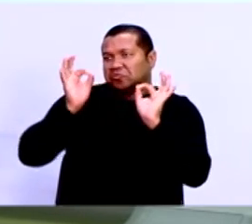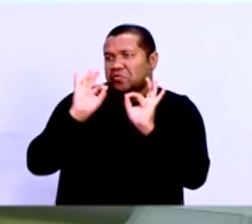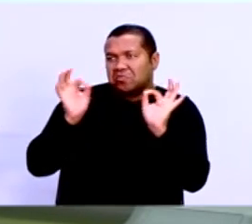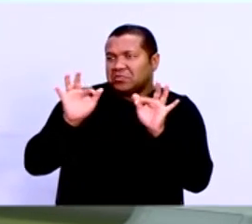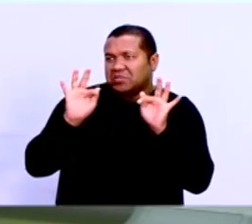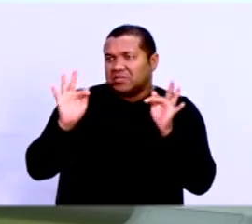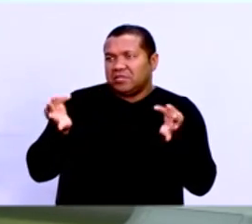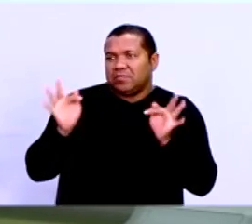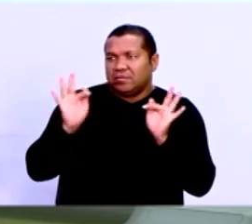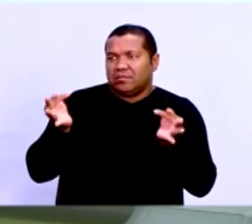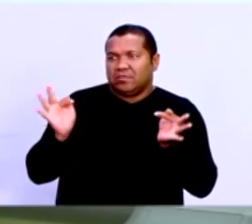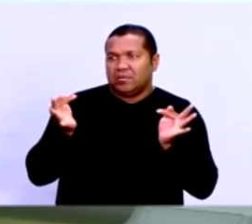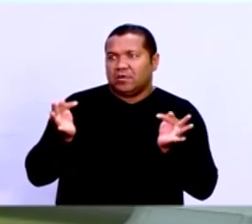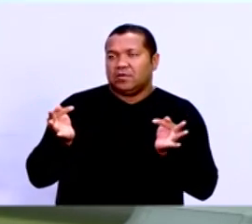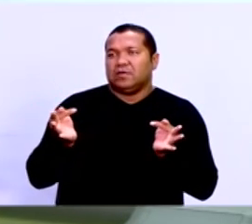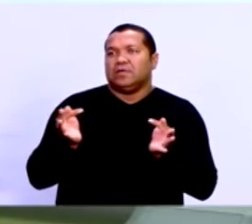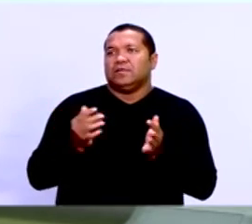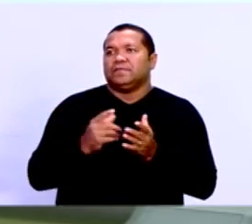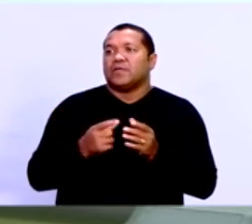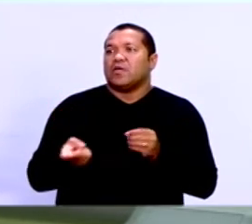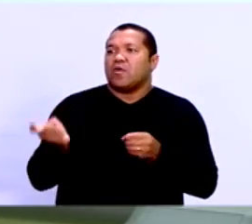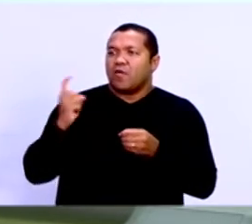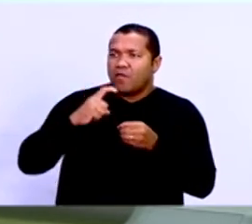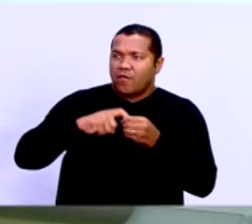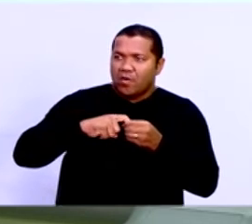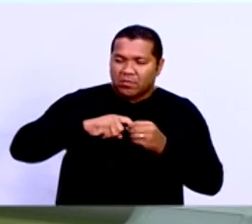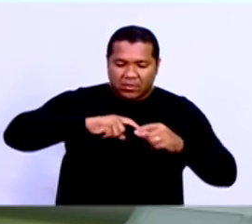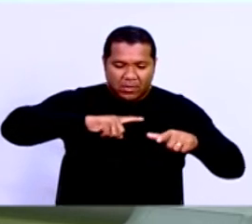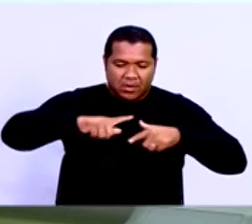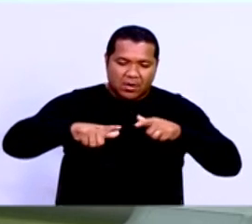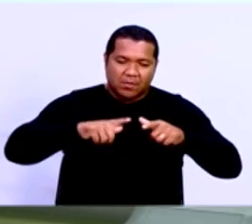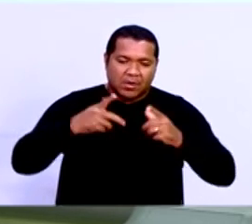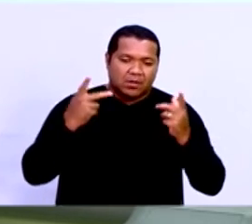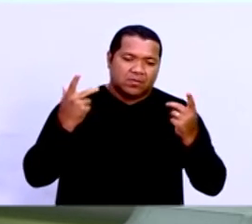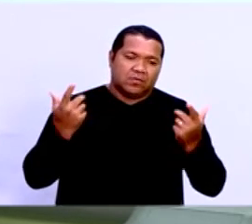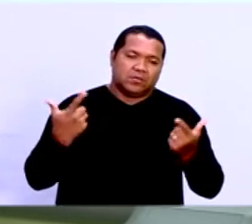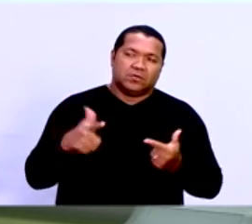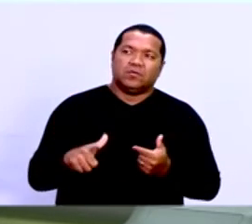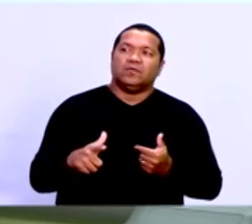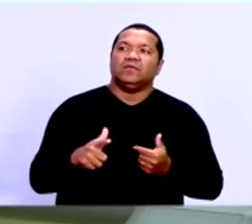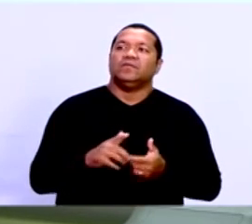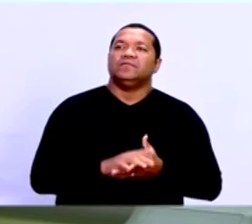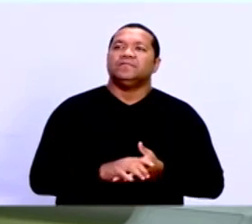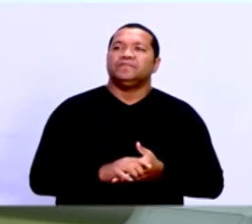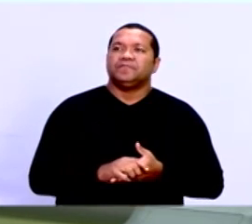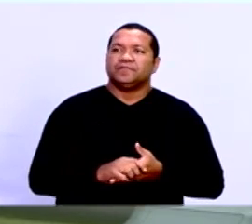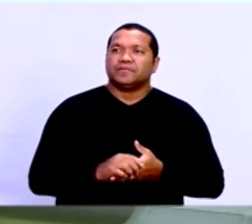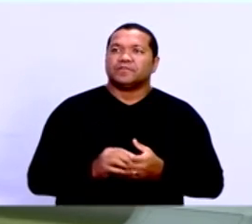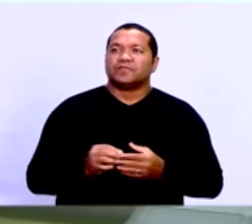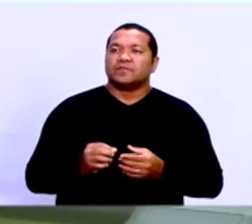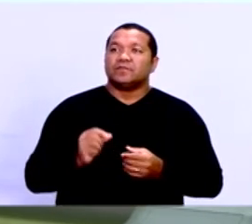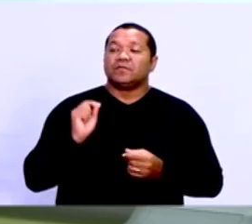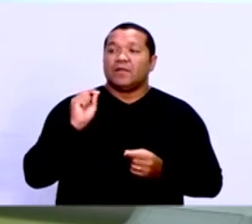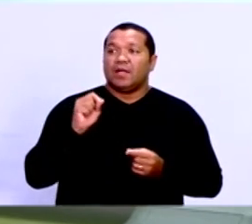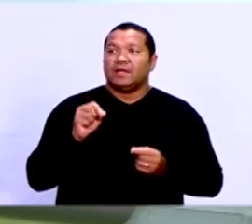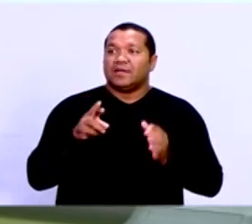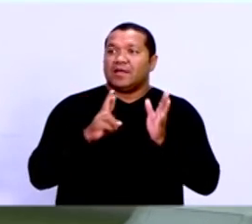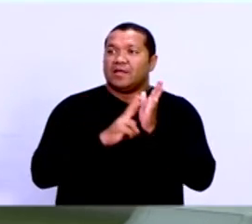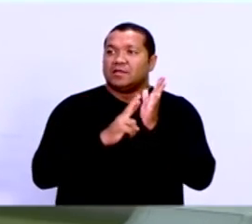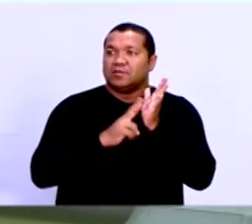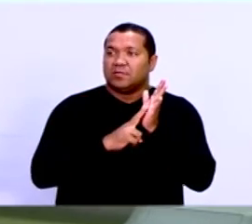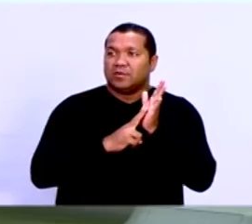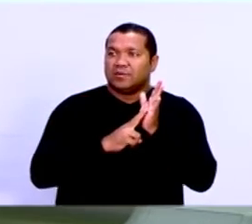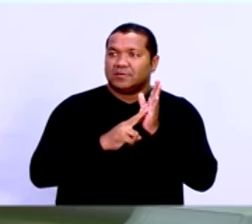isso tudo eu volto e trabalhar com ele novamente tá certo gente então essa é a resposta da